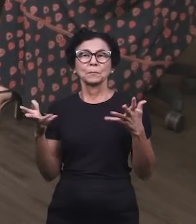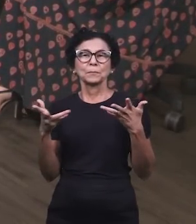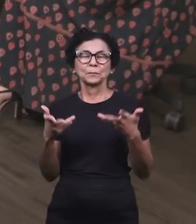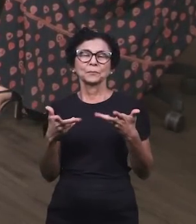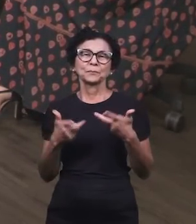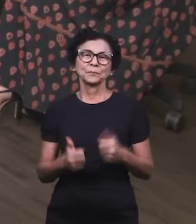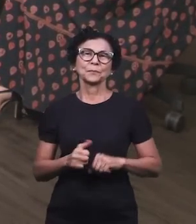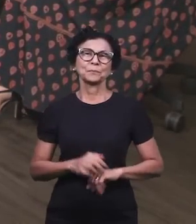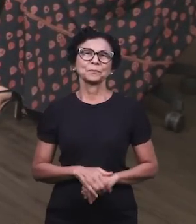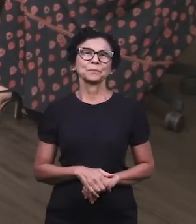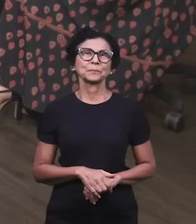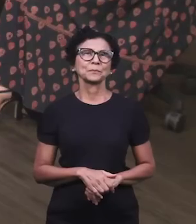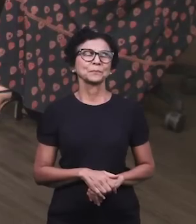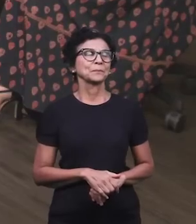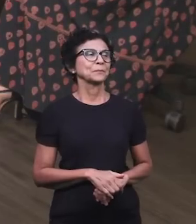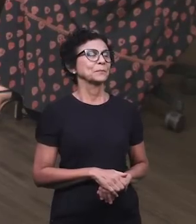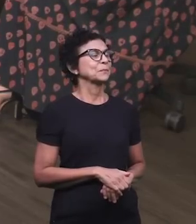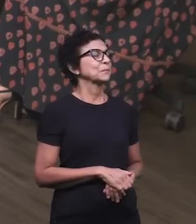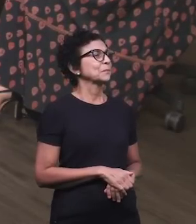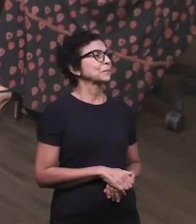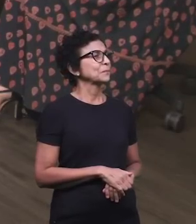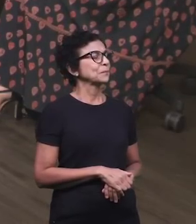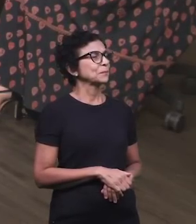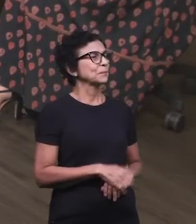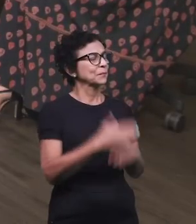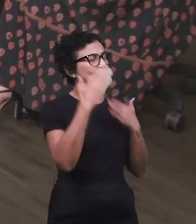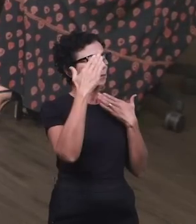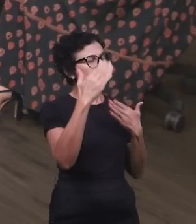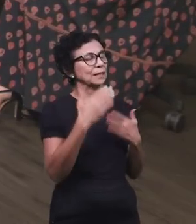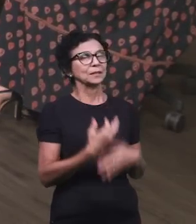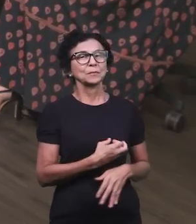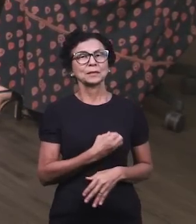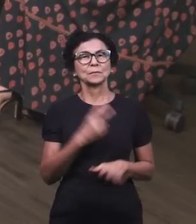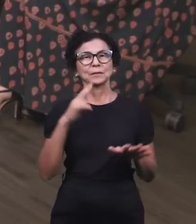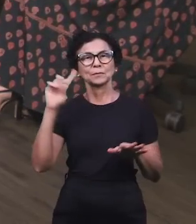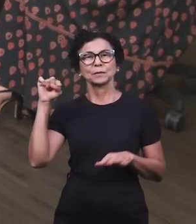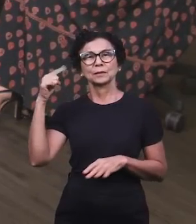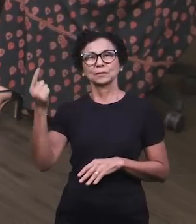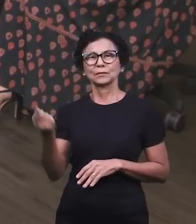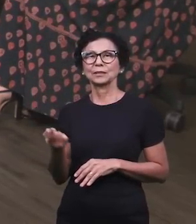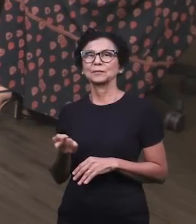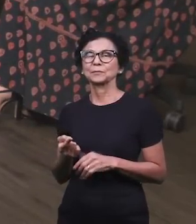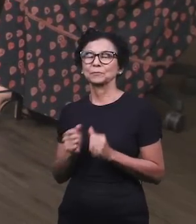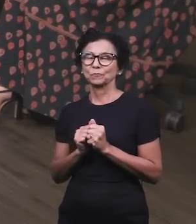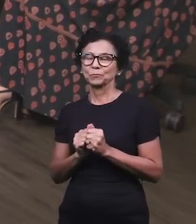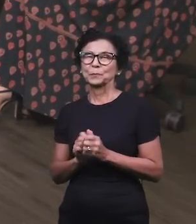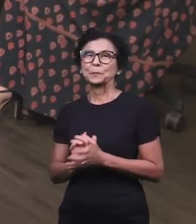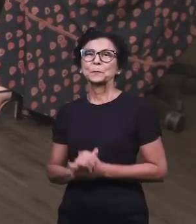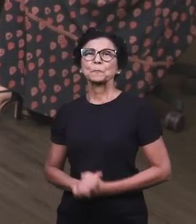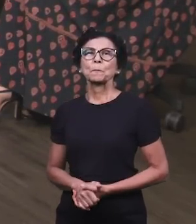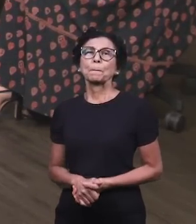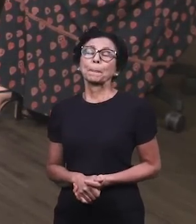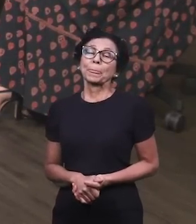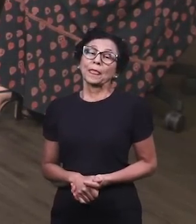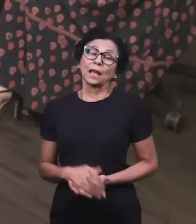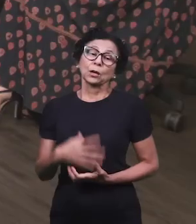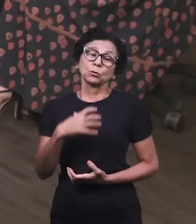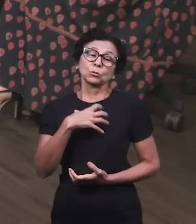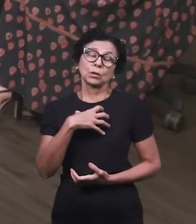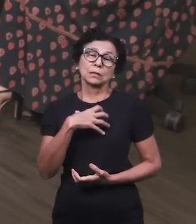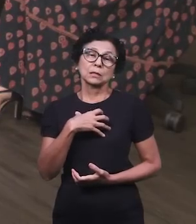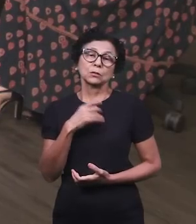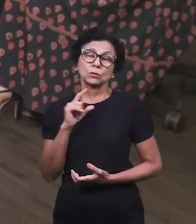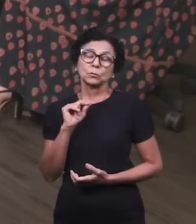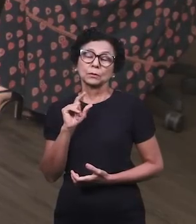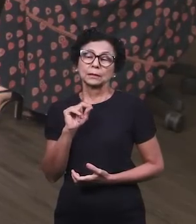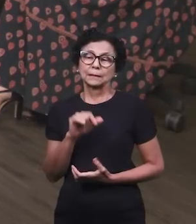jovens. Aníbal, obrigado pela sua participação. Se Deus quiser, semana que vem a gente está junto de novo. Eu que agradeço. Eu só senti falta aqui dele